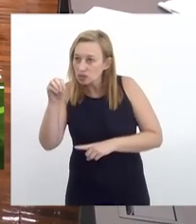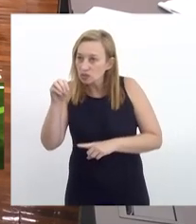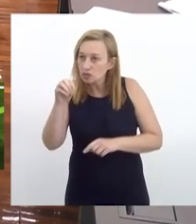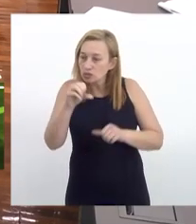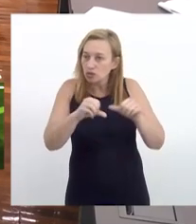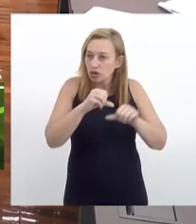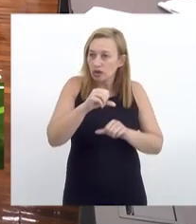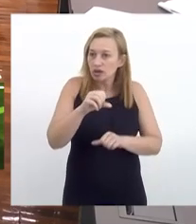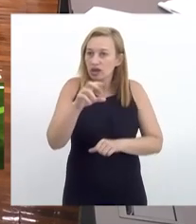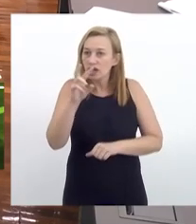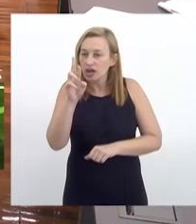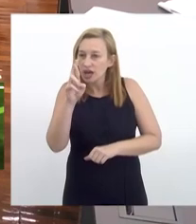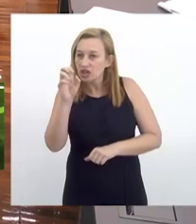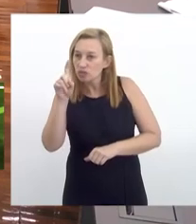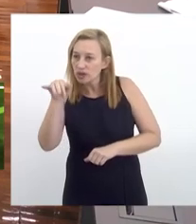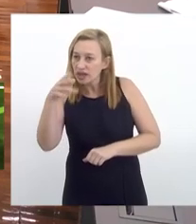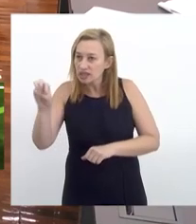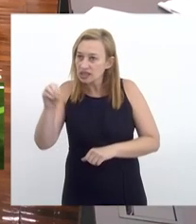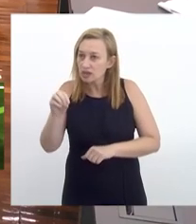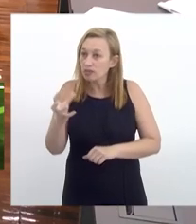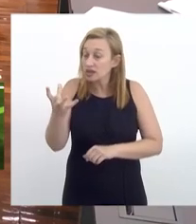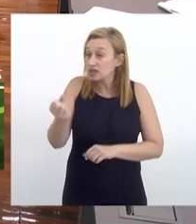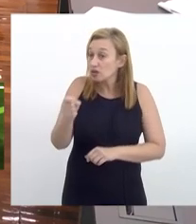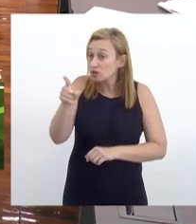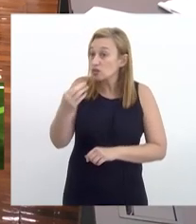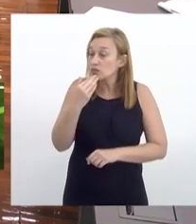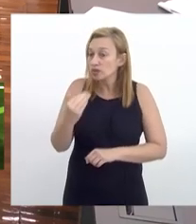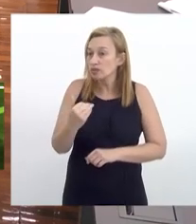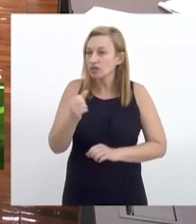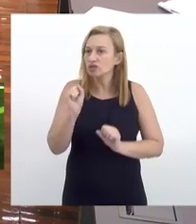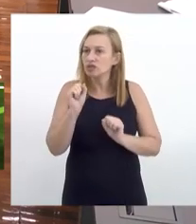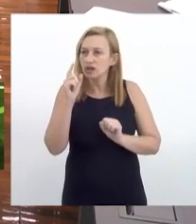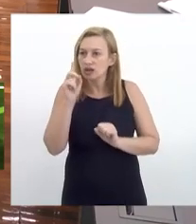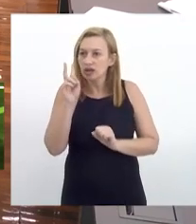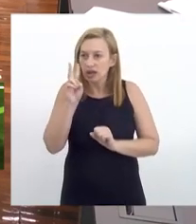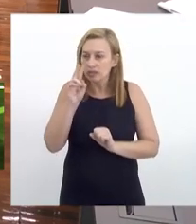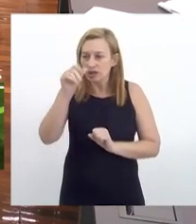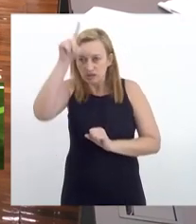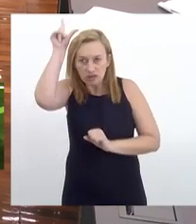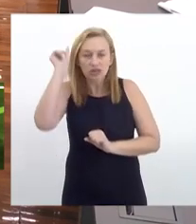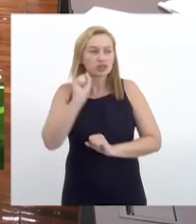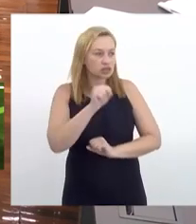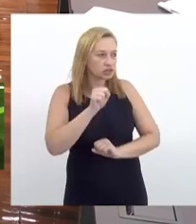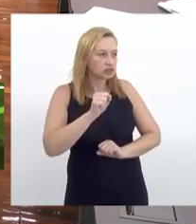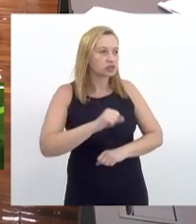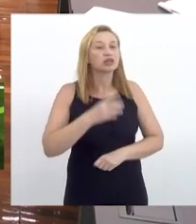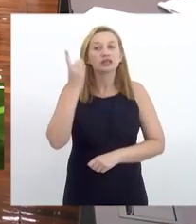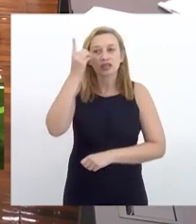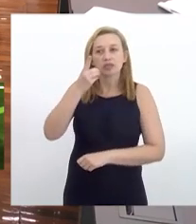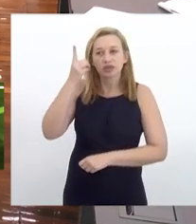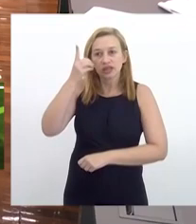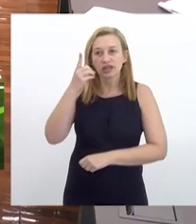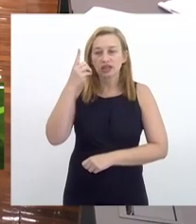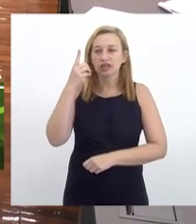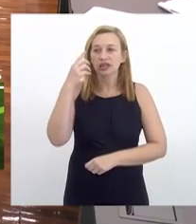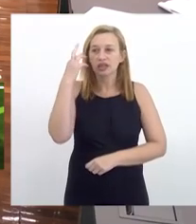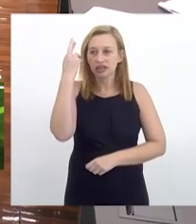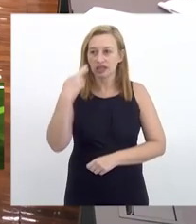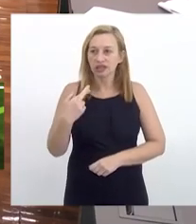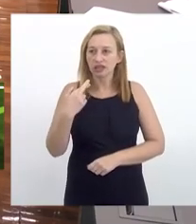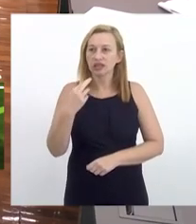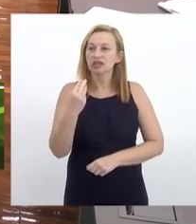Justamente para acolher O que a Vossa Excelência Está pedindo Algo mais Deputada Marta Por favor Foi isso Luiz Ok Deputada Renata Por favor Três minutos